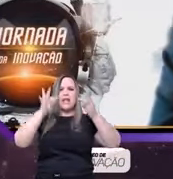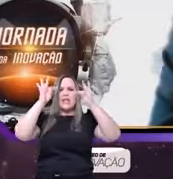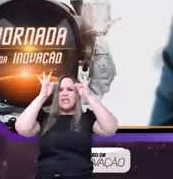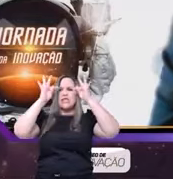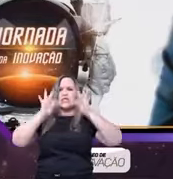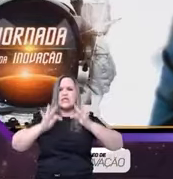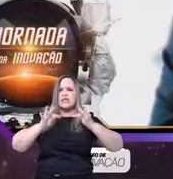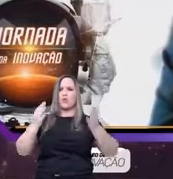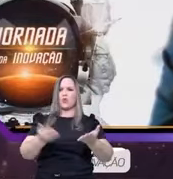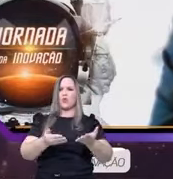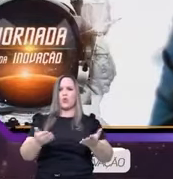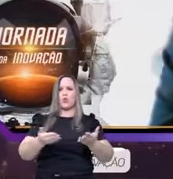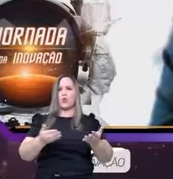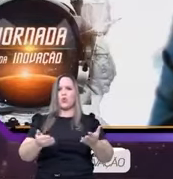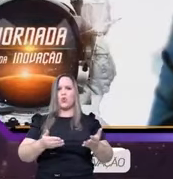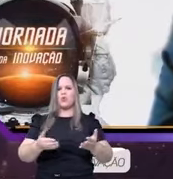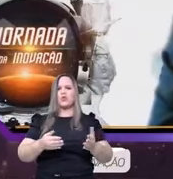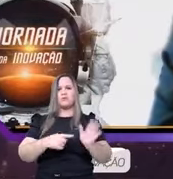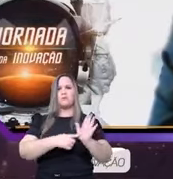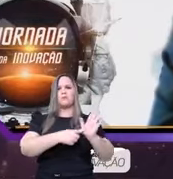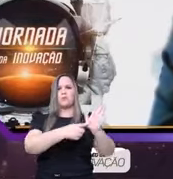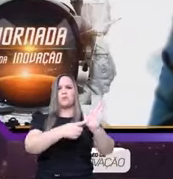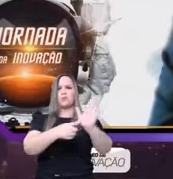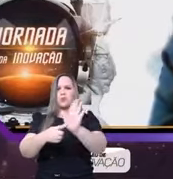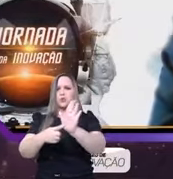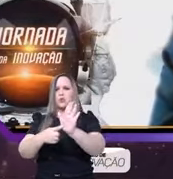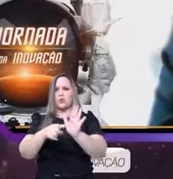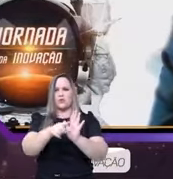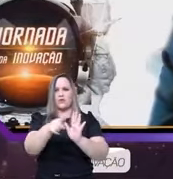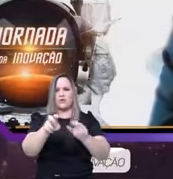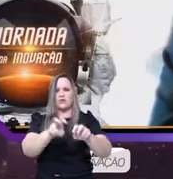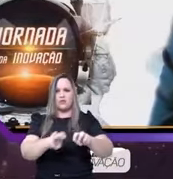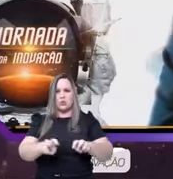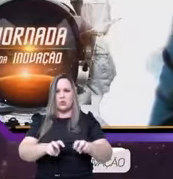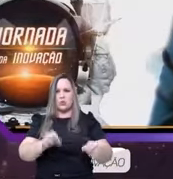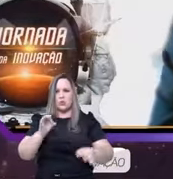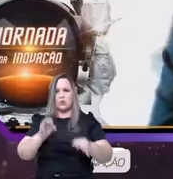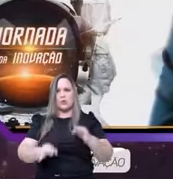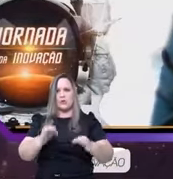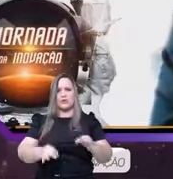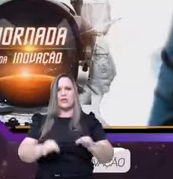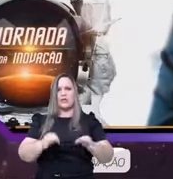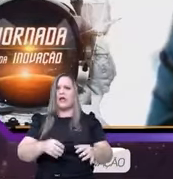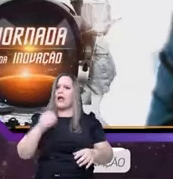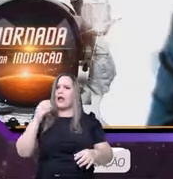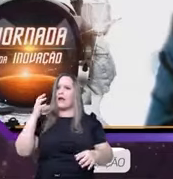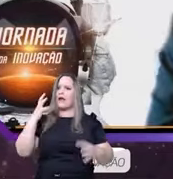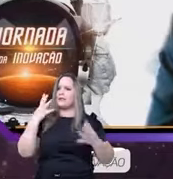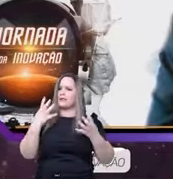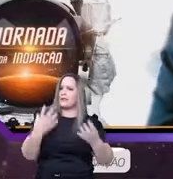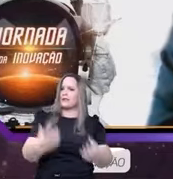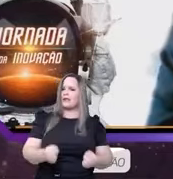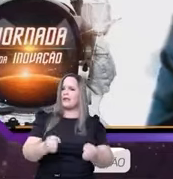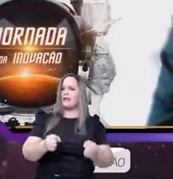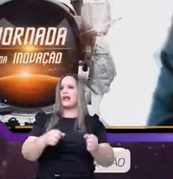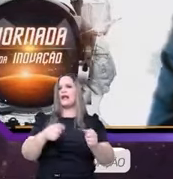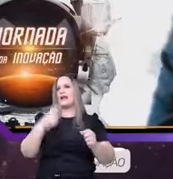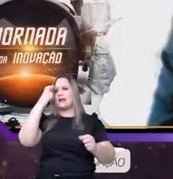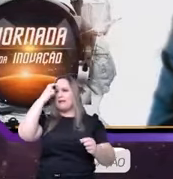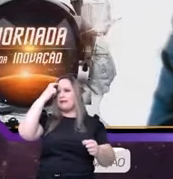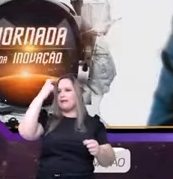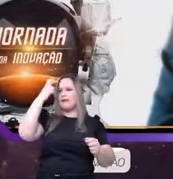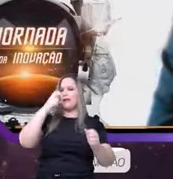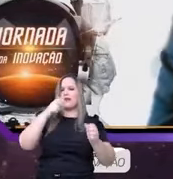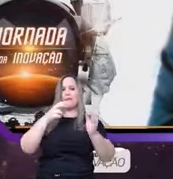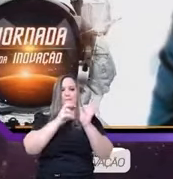para os senhores jurados a ideia de metodologia ágil,